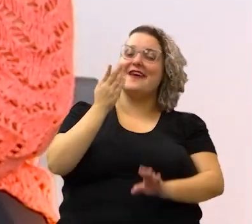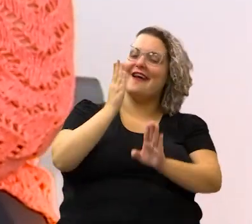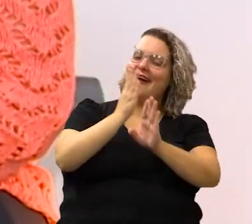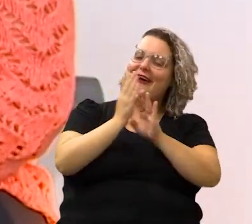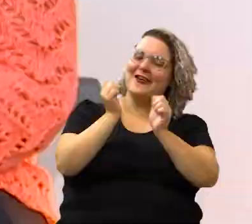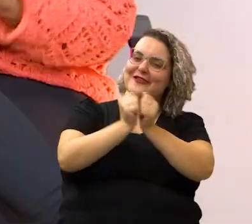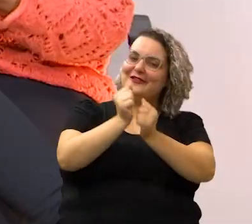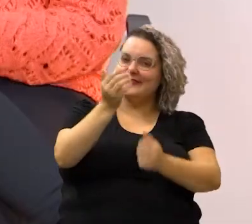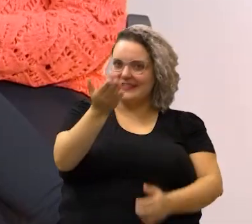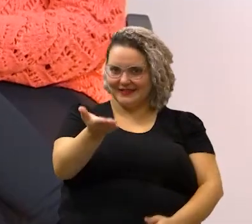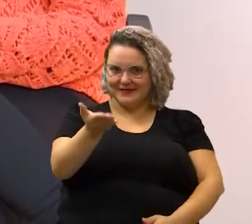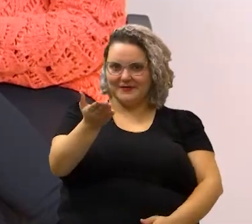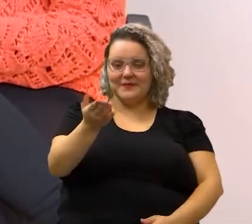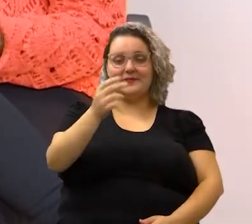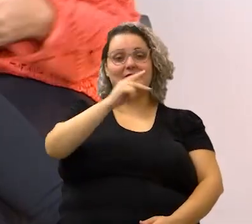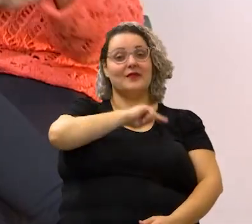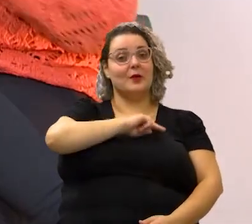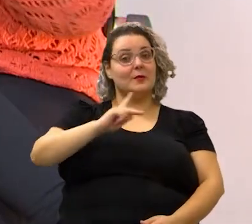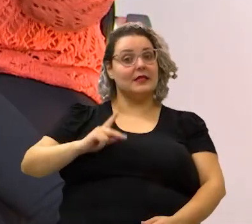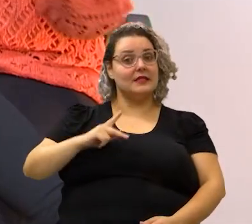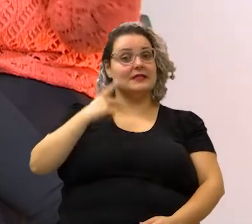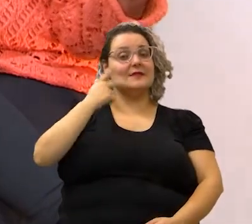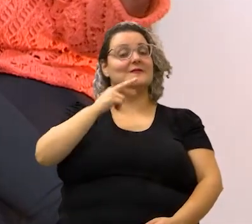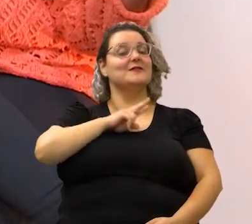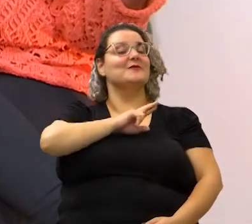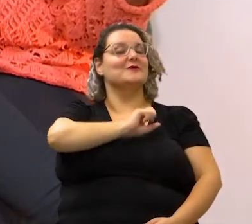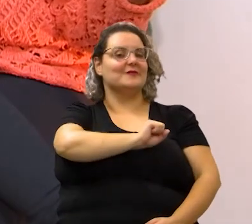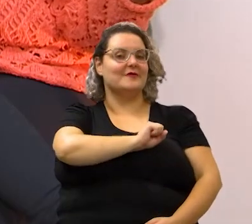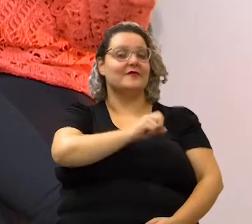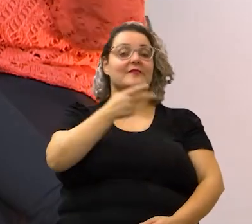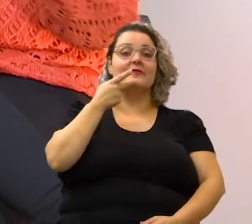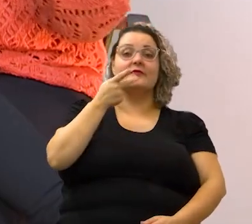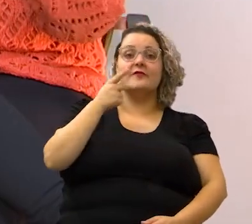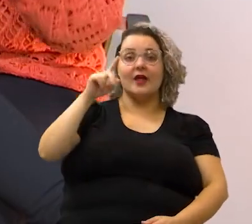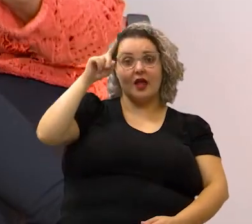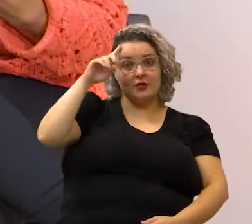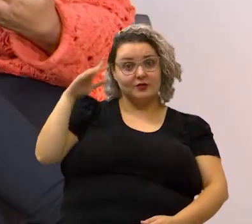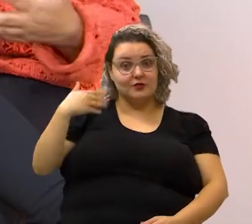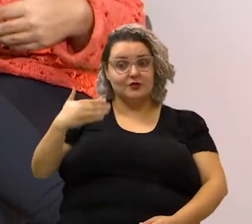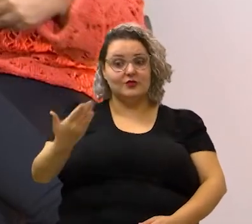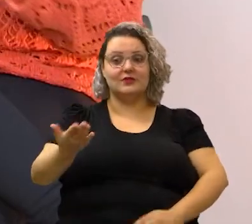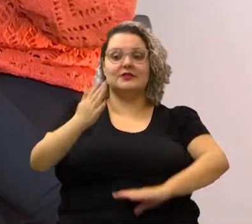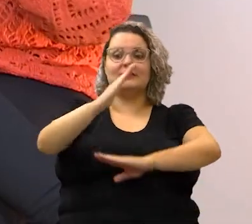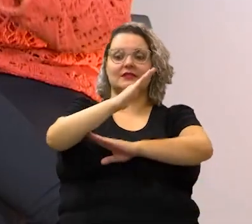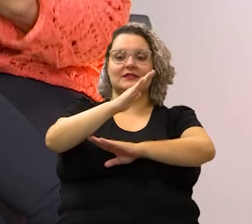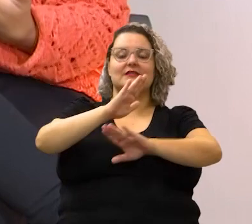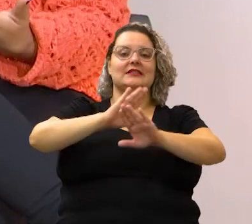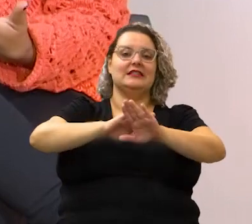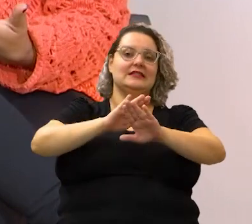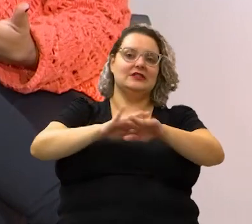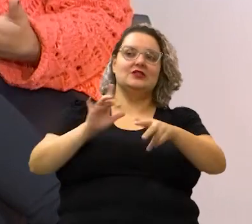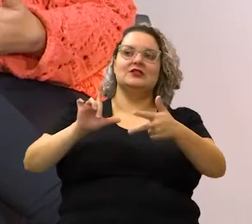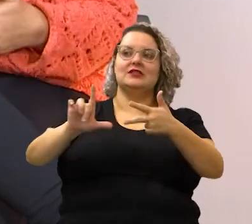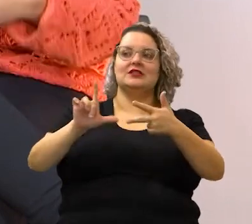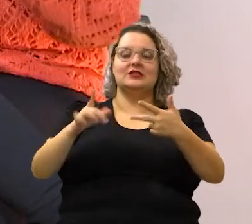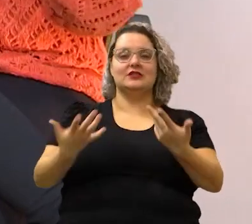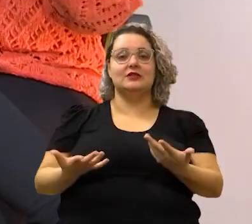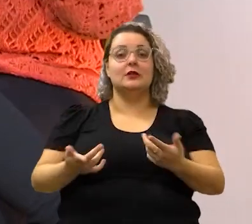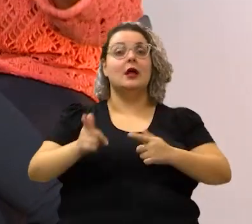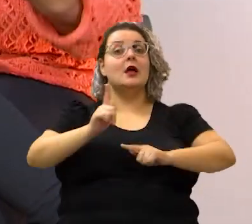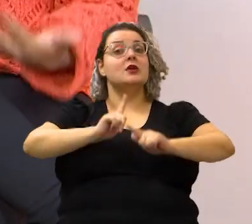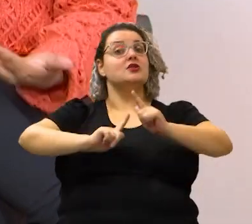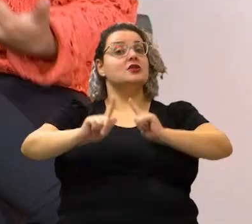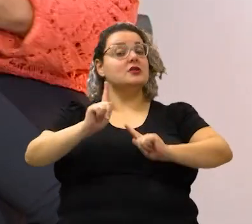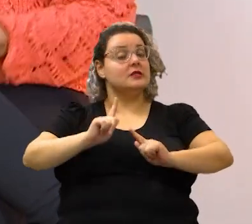encontro aqui com você onde o presidente luciocínio Fala um pouquinho da rotina da câmara municipal das atividades legislativas